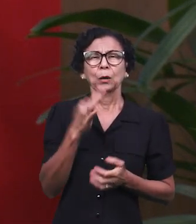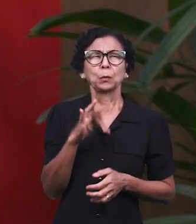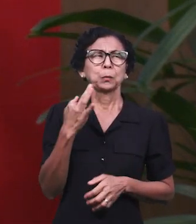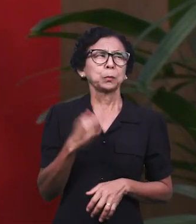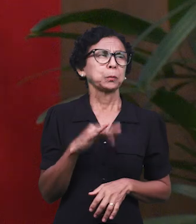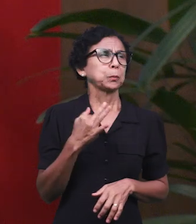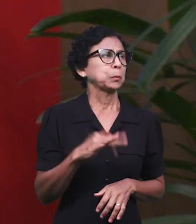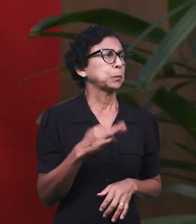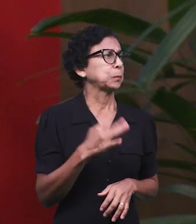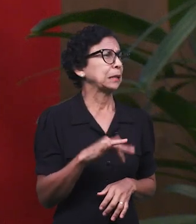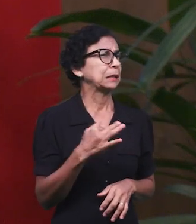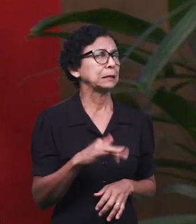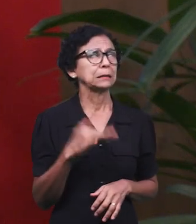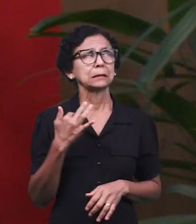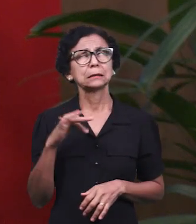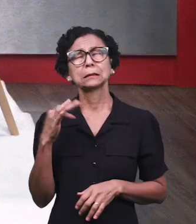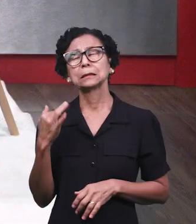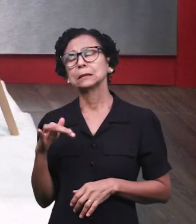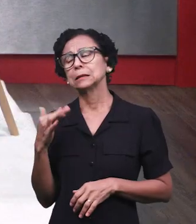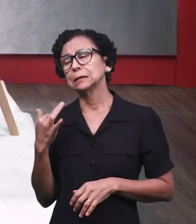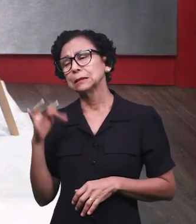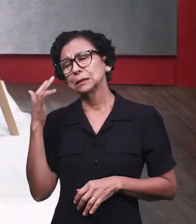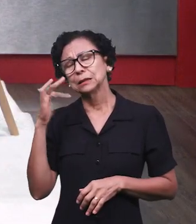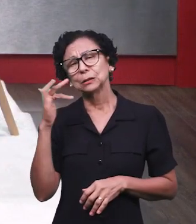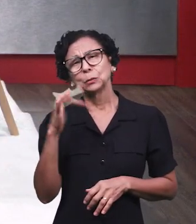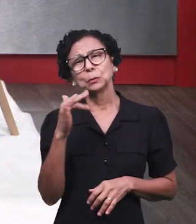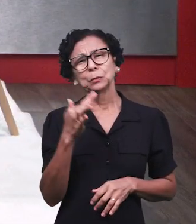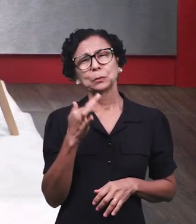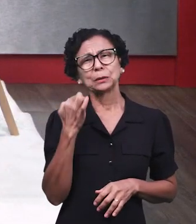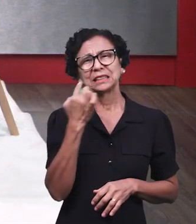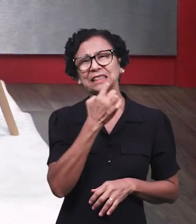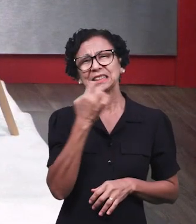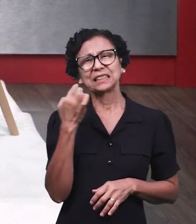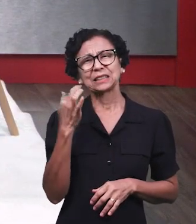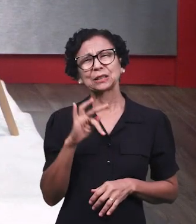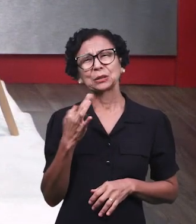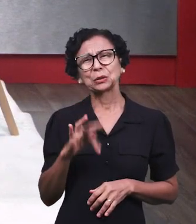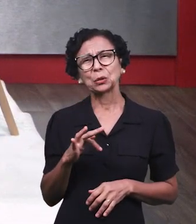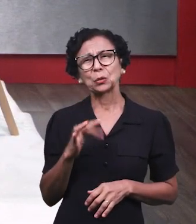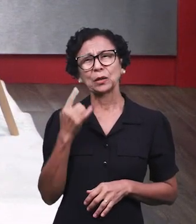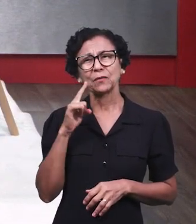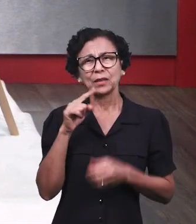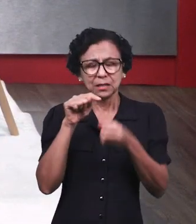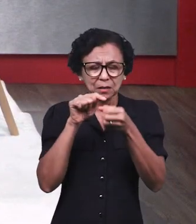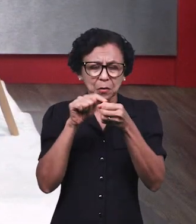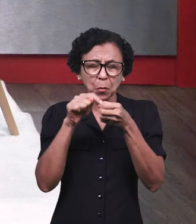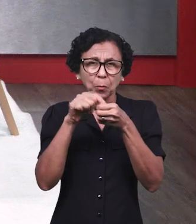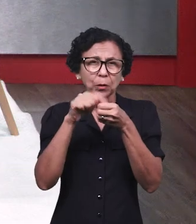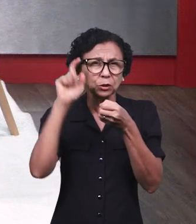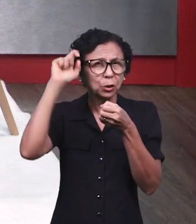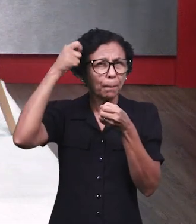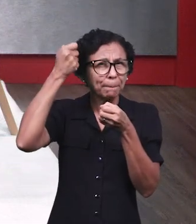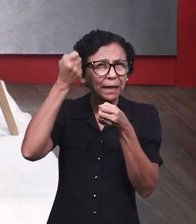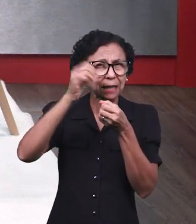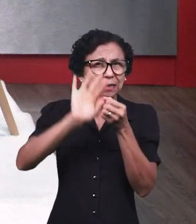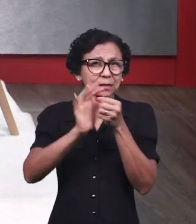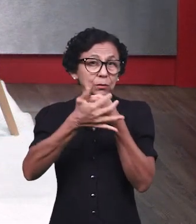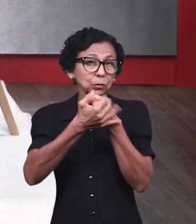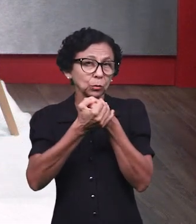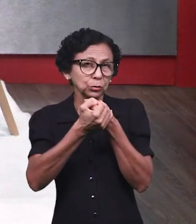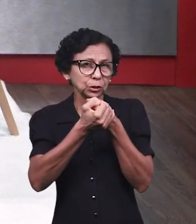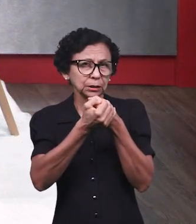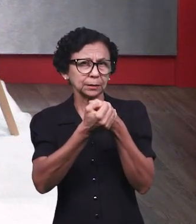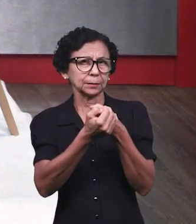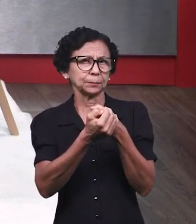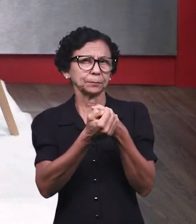foi prevista, Sim. né? Aí nós podemos ver, de repente, se ele tem uma cárie que está escondida, que